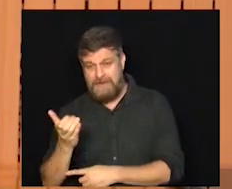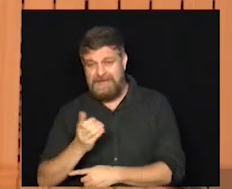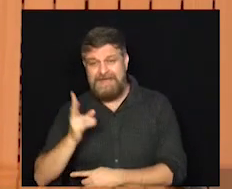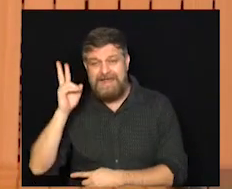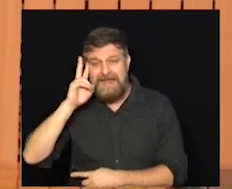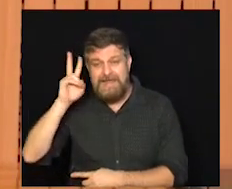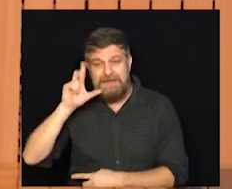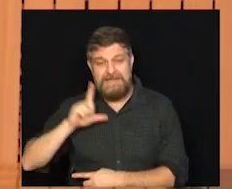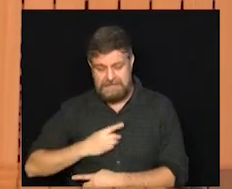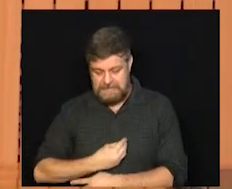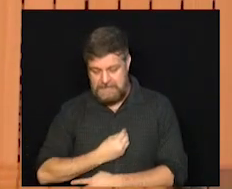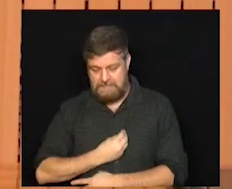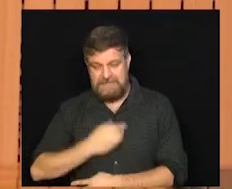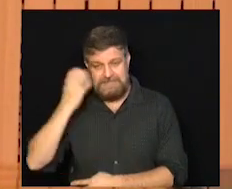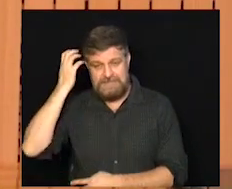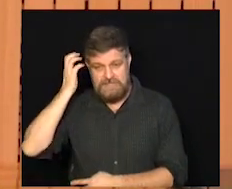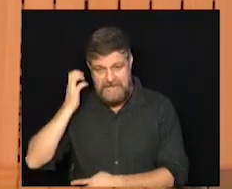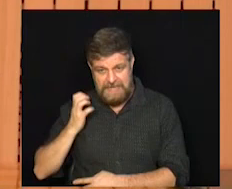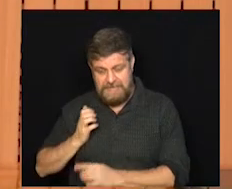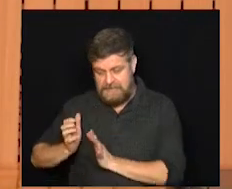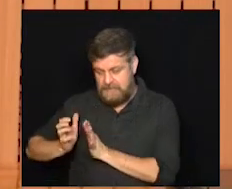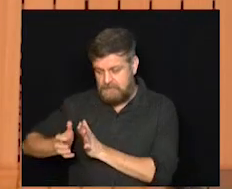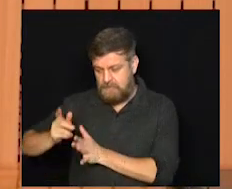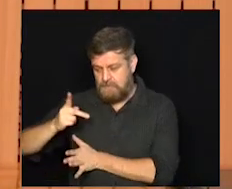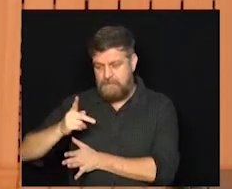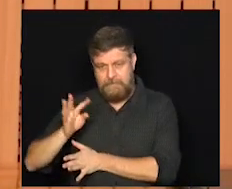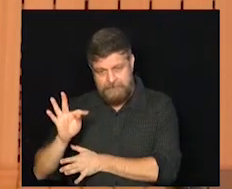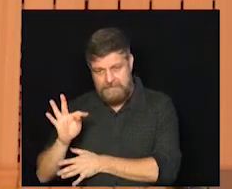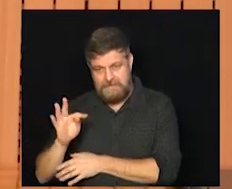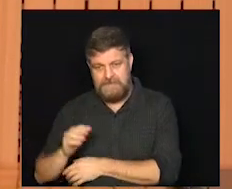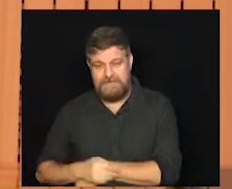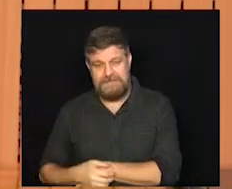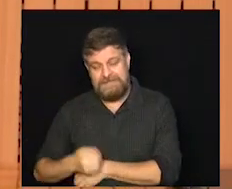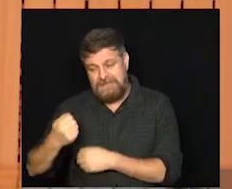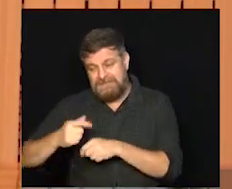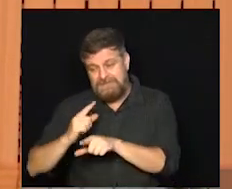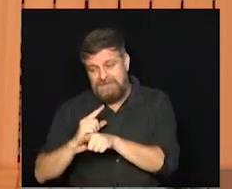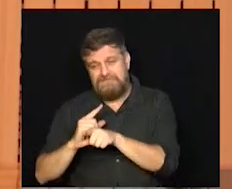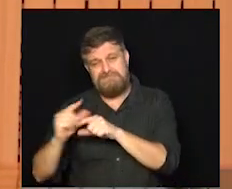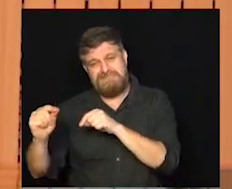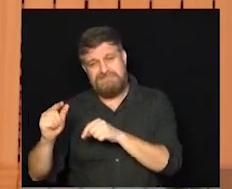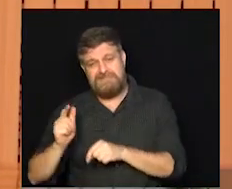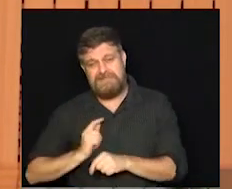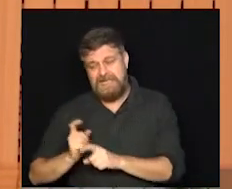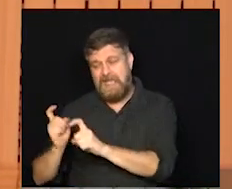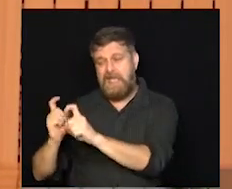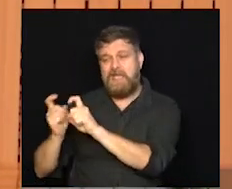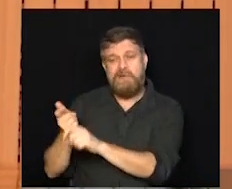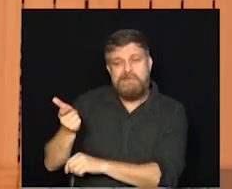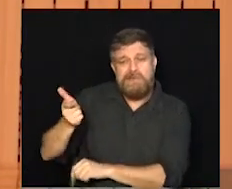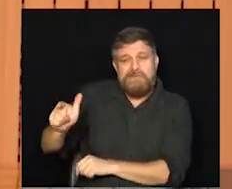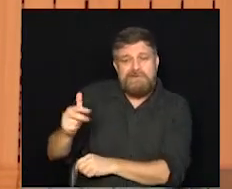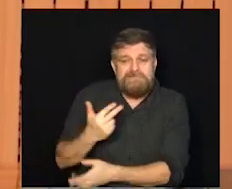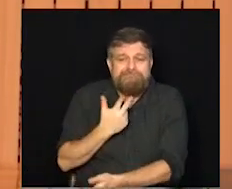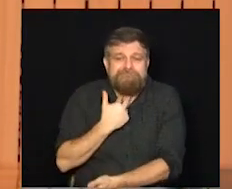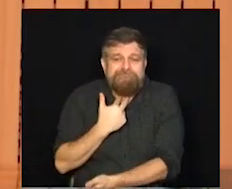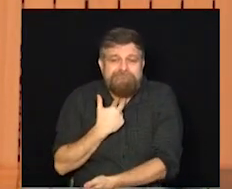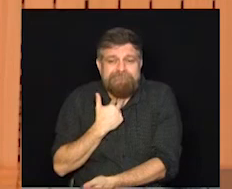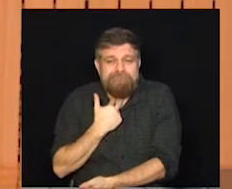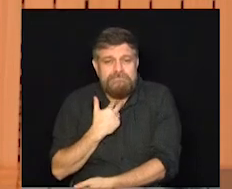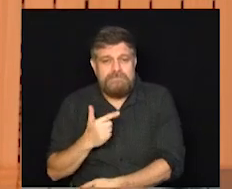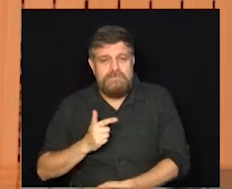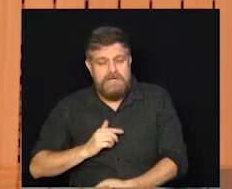Guida Calisto, do Partido dos Trabalhadores, que esteve aqui conosco, justificou que precisa sair, tem uma outra agenda, mas deixa